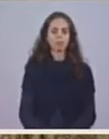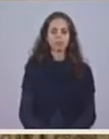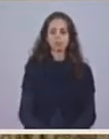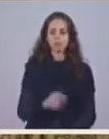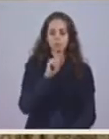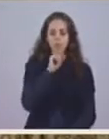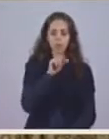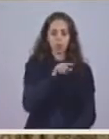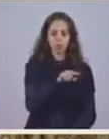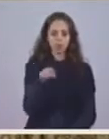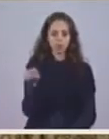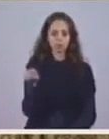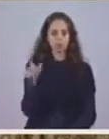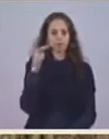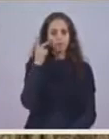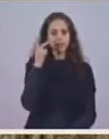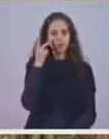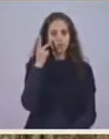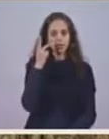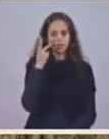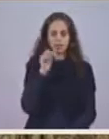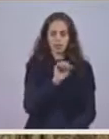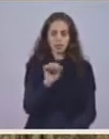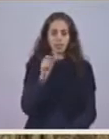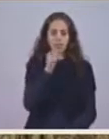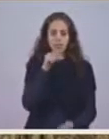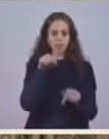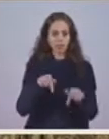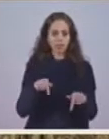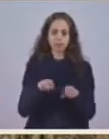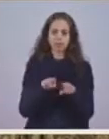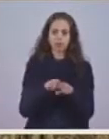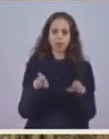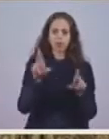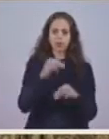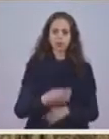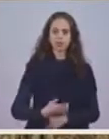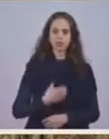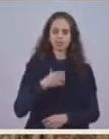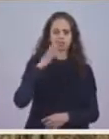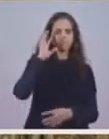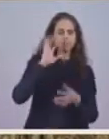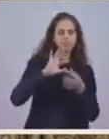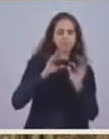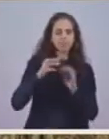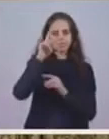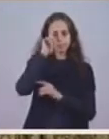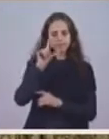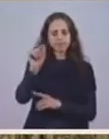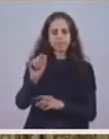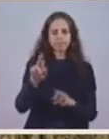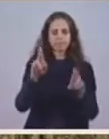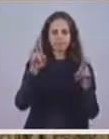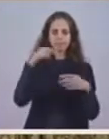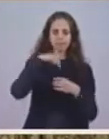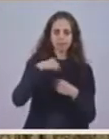Poderiam também eles viver a sua vida na Terra com um novo sentido, com um novo horizonte cheio de